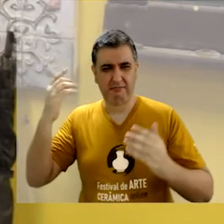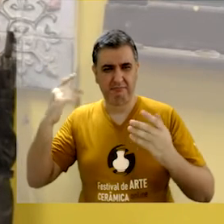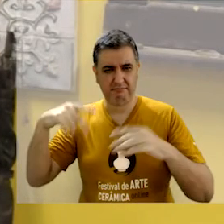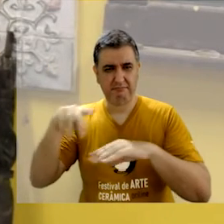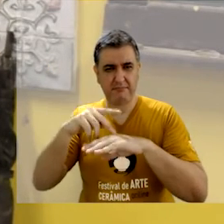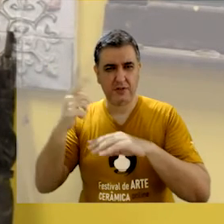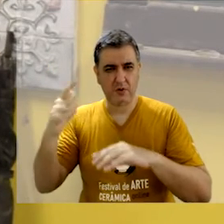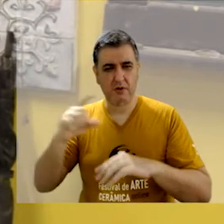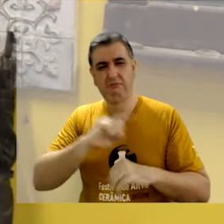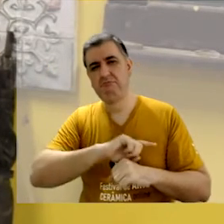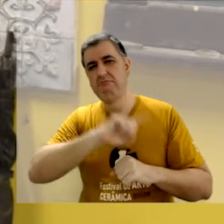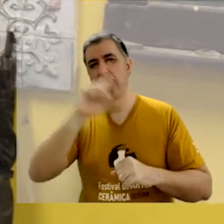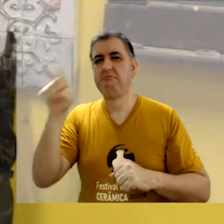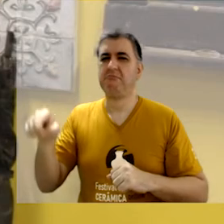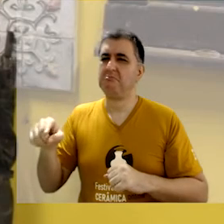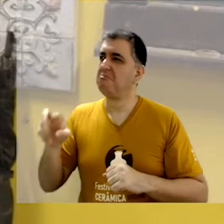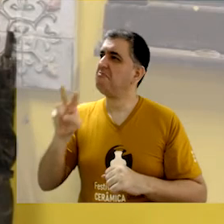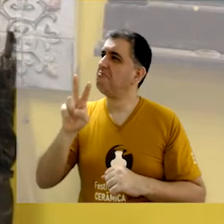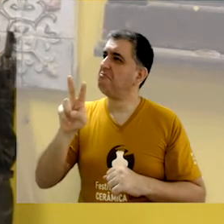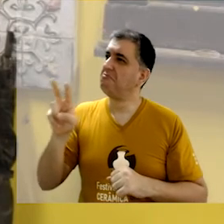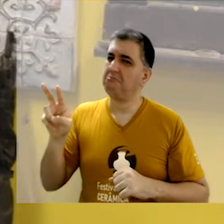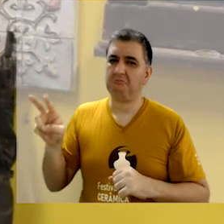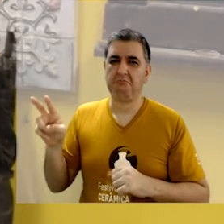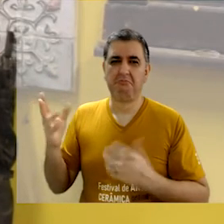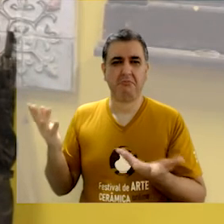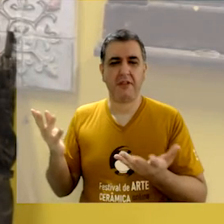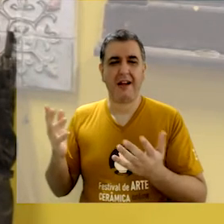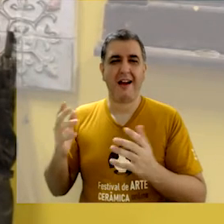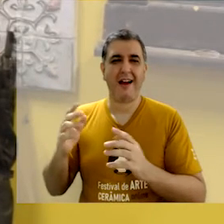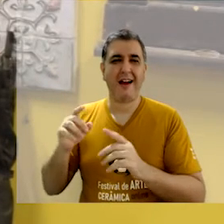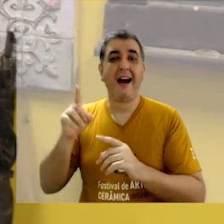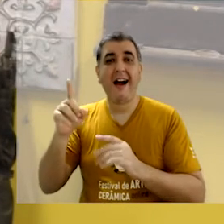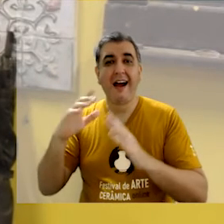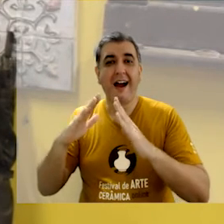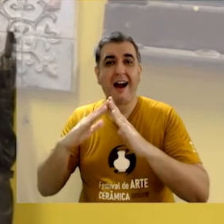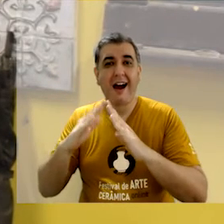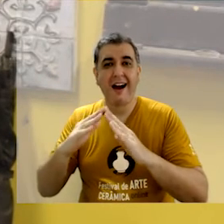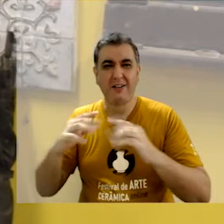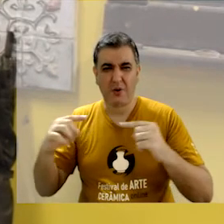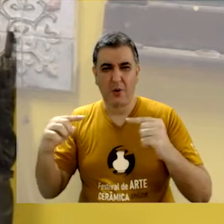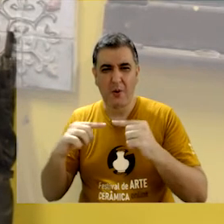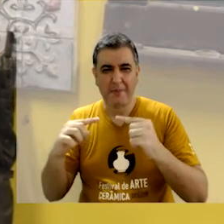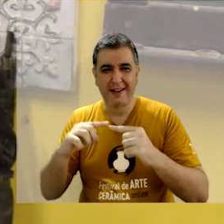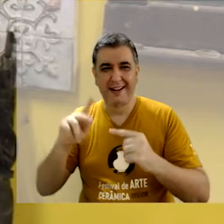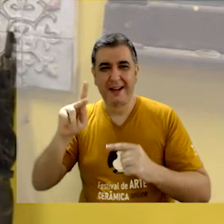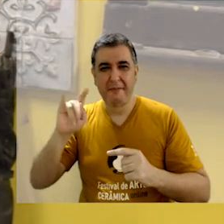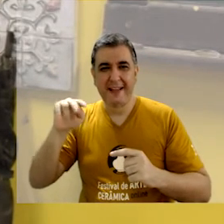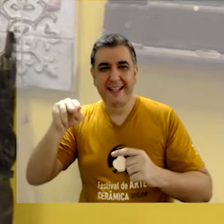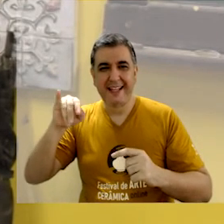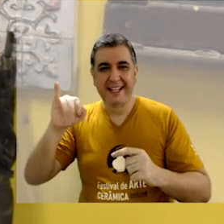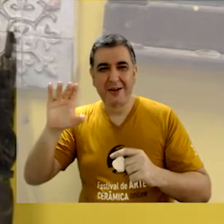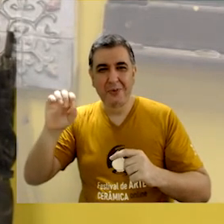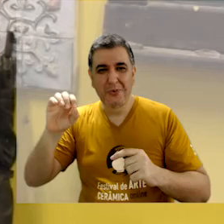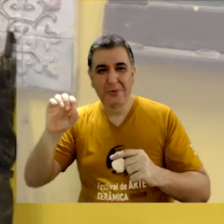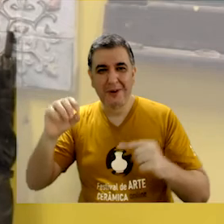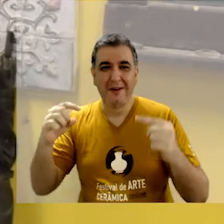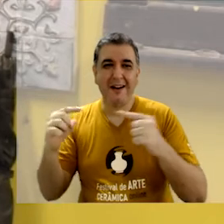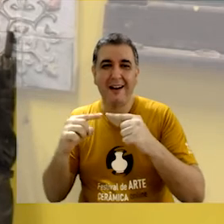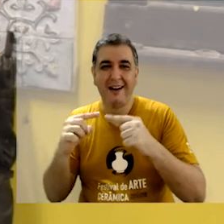de pinicos. Quando chegava um brasileiro lá, eles diziam que eles moravam em casas de pinicos, porque das beiras